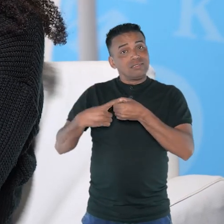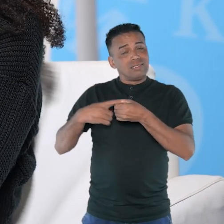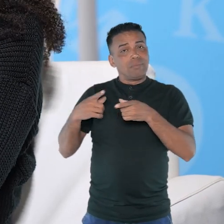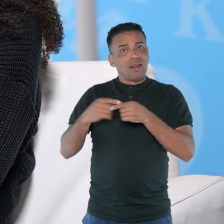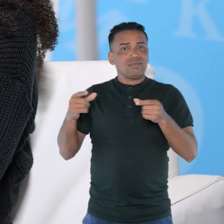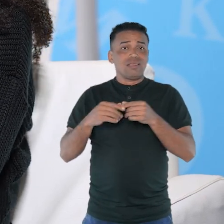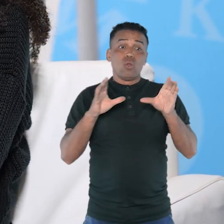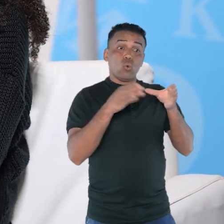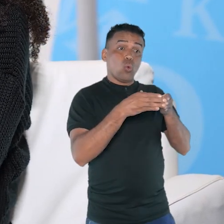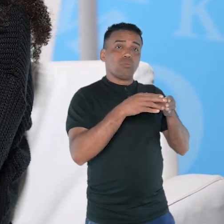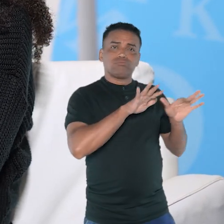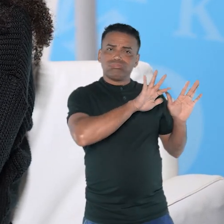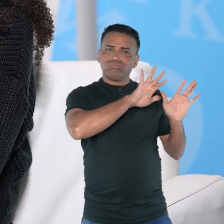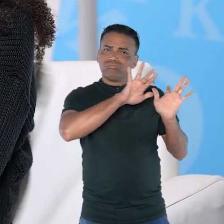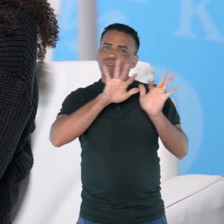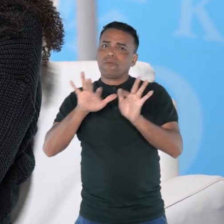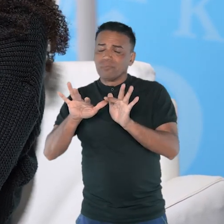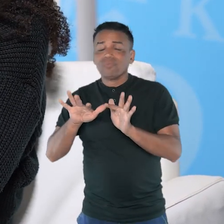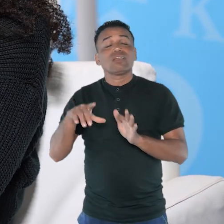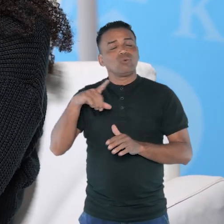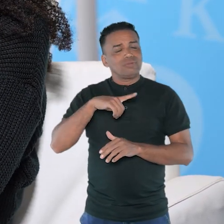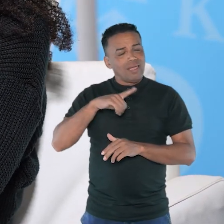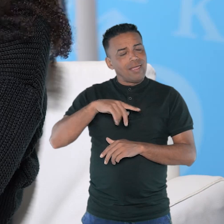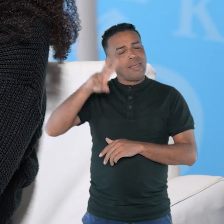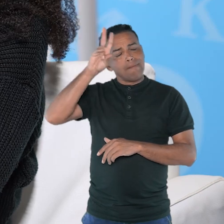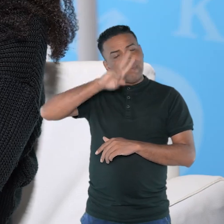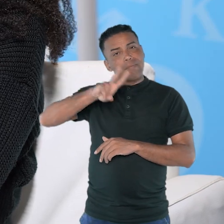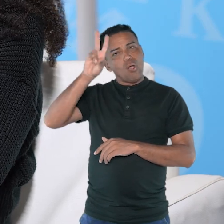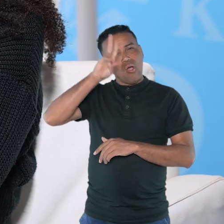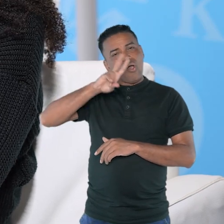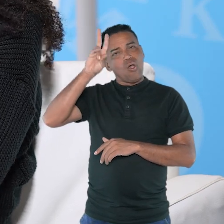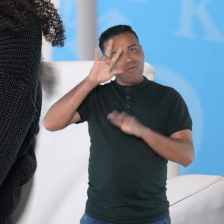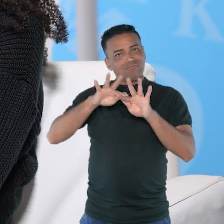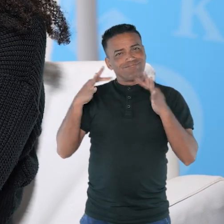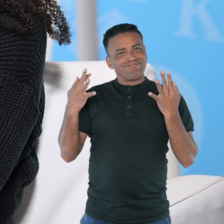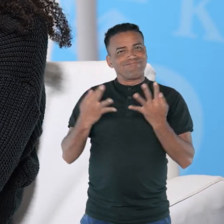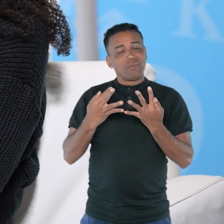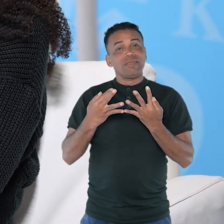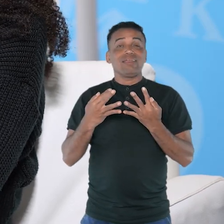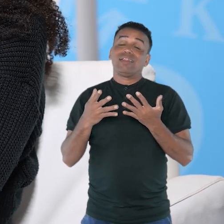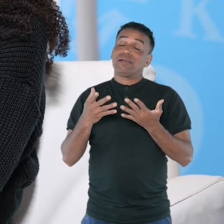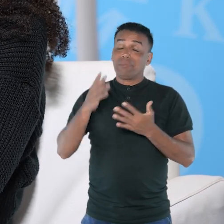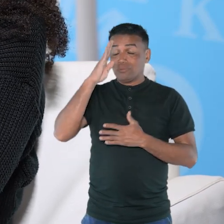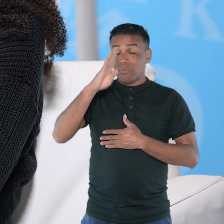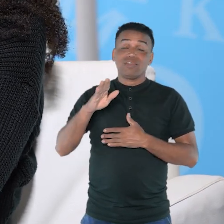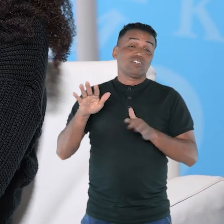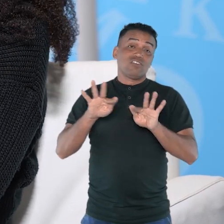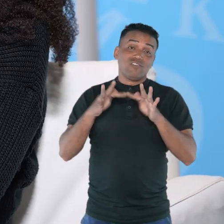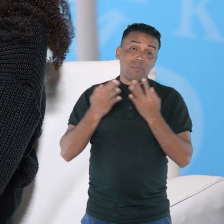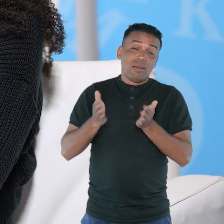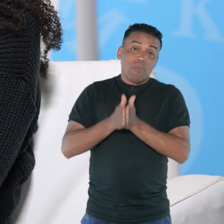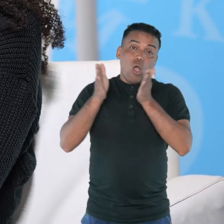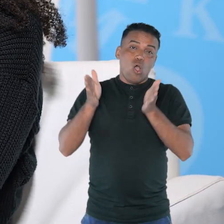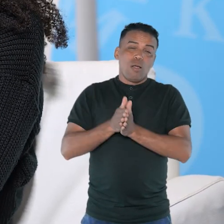grupo de pessoas. Então, a gente tem isso muito forte na memória das famílias, né, principalmente das famílias pobres, das famílias negras que foram